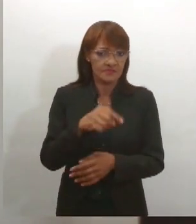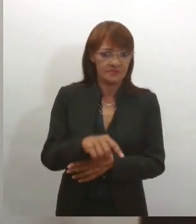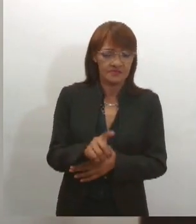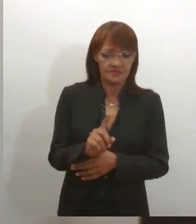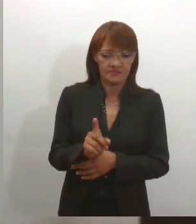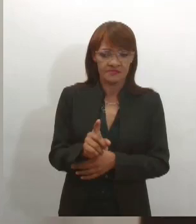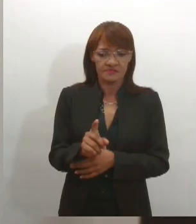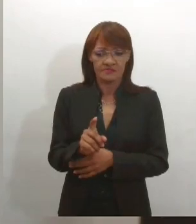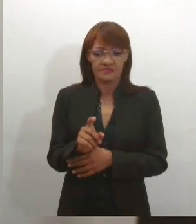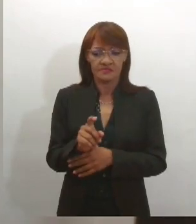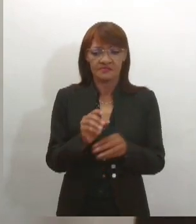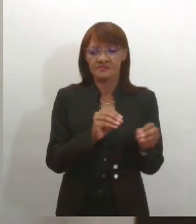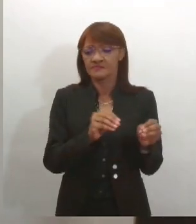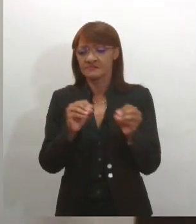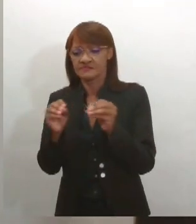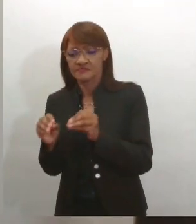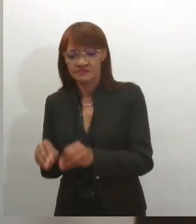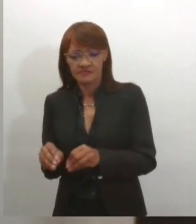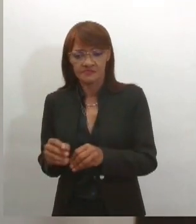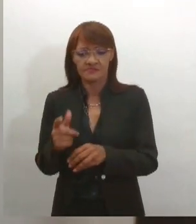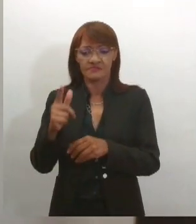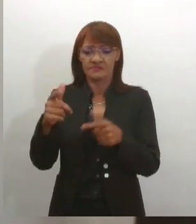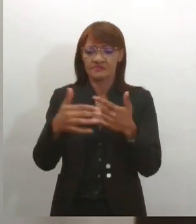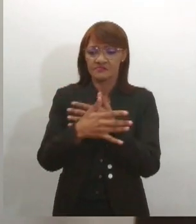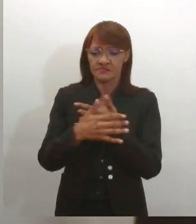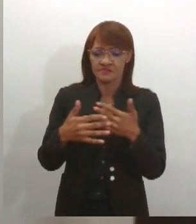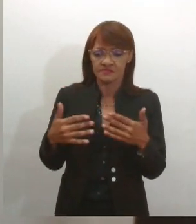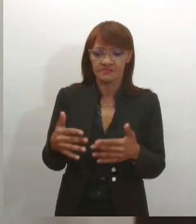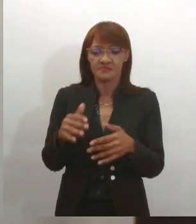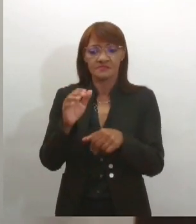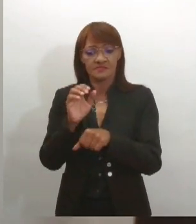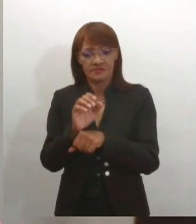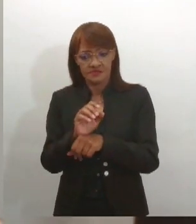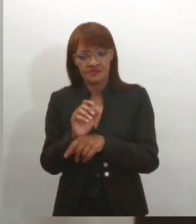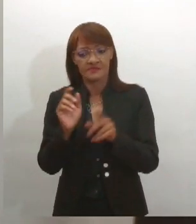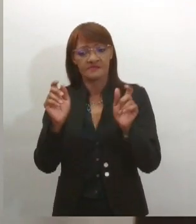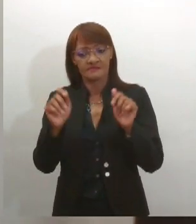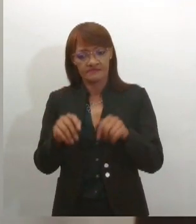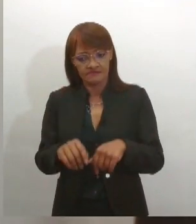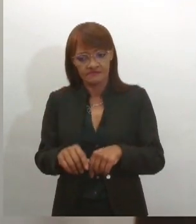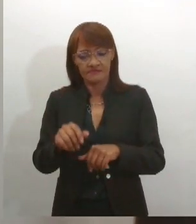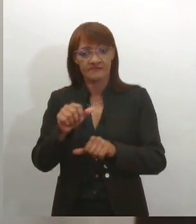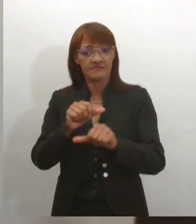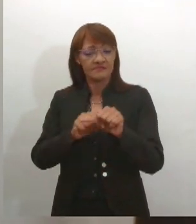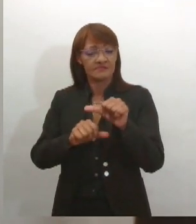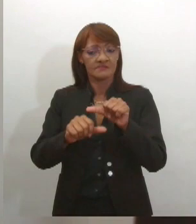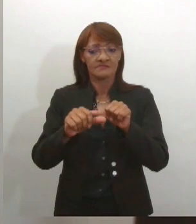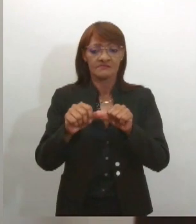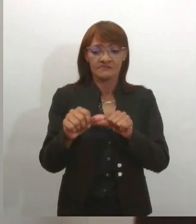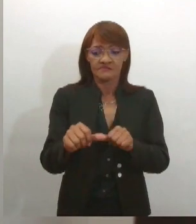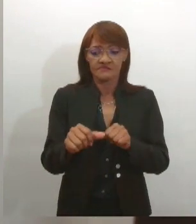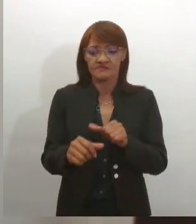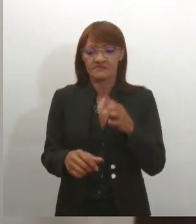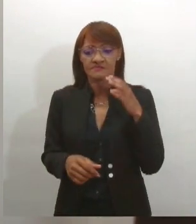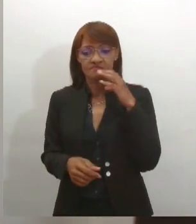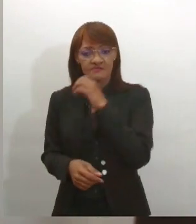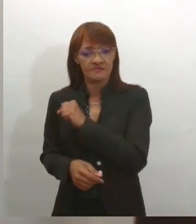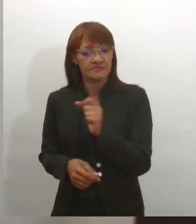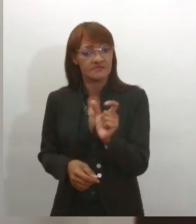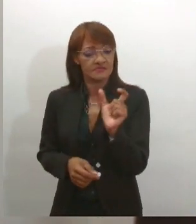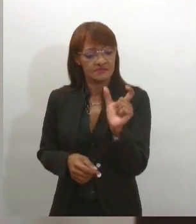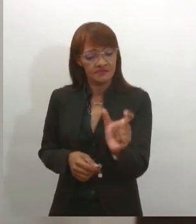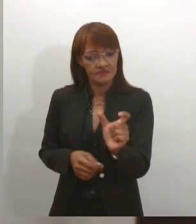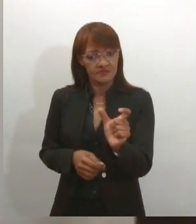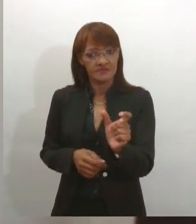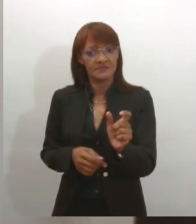local foi fo para outra cidade um outro estado faz essa sua transferência aí de título né de localidade E